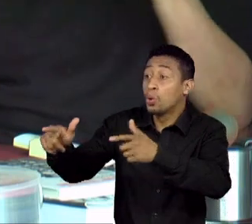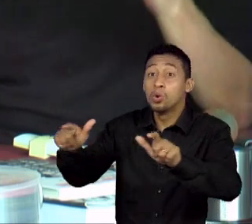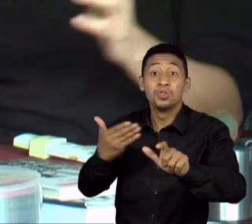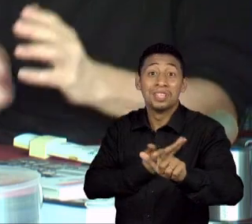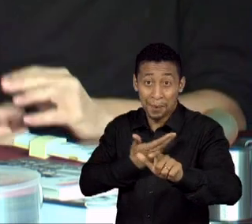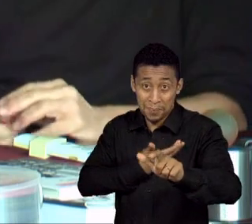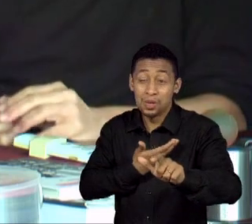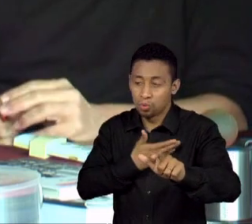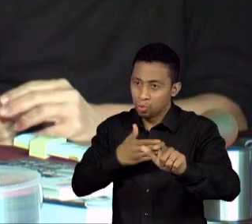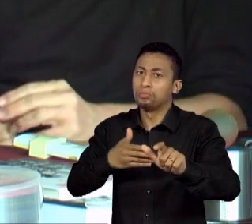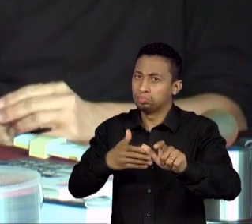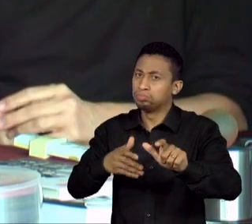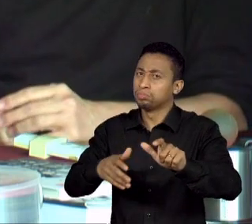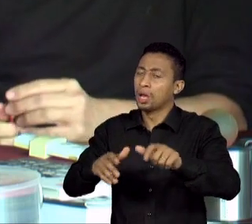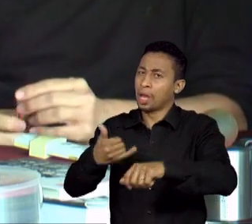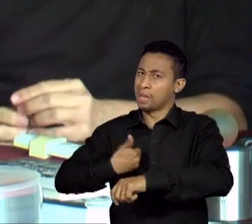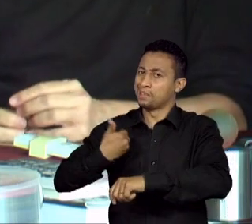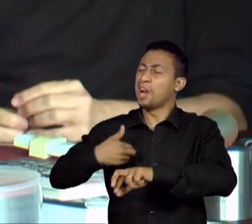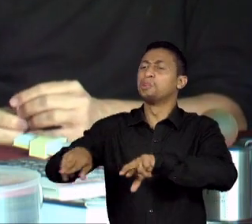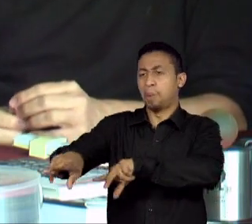assim, entre o homem e a mulher, né?